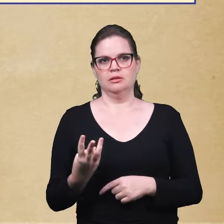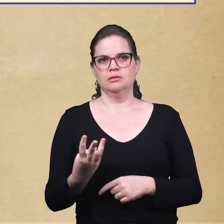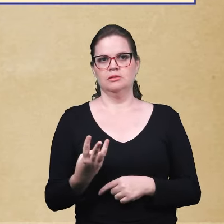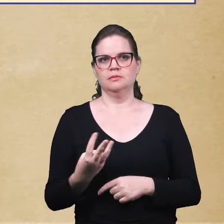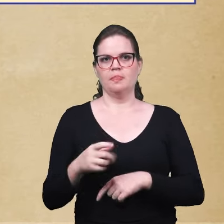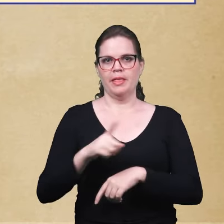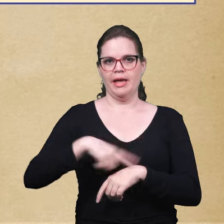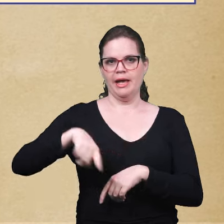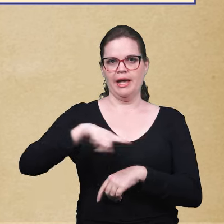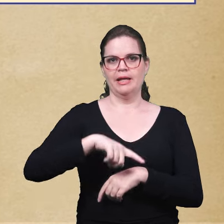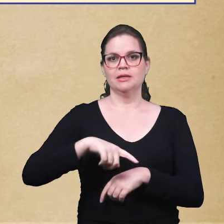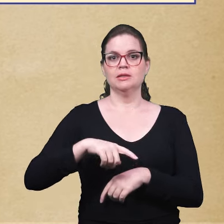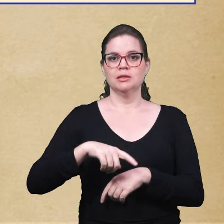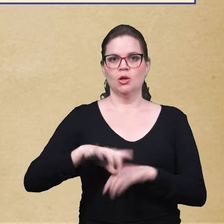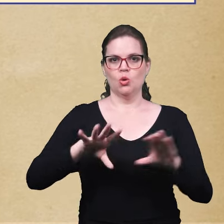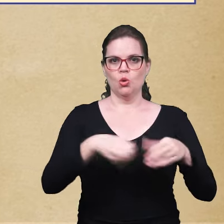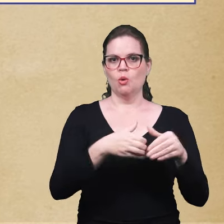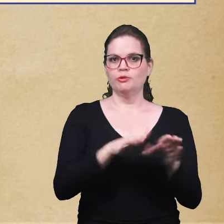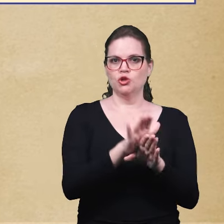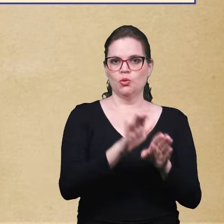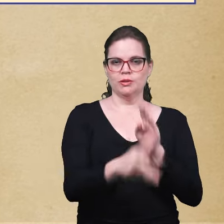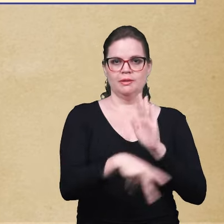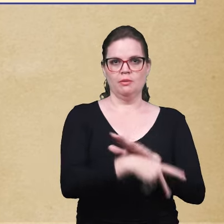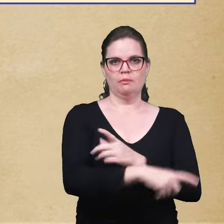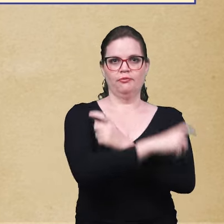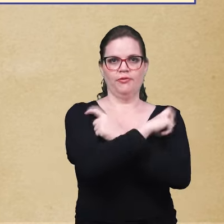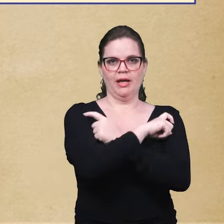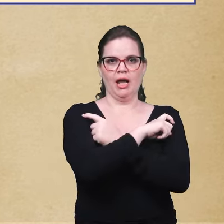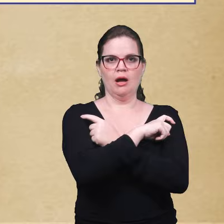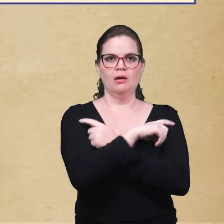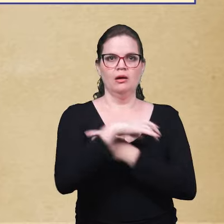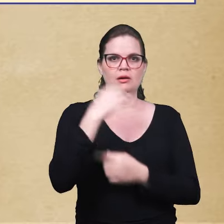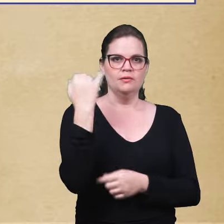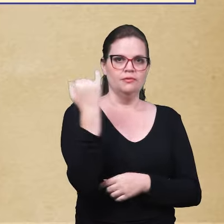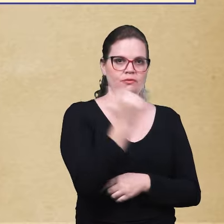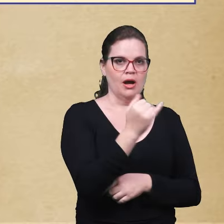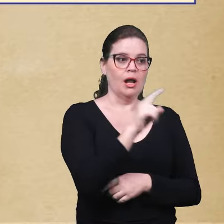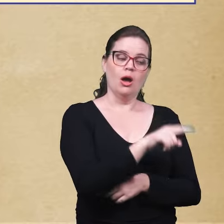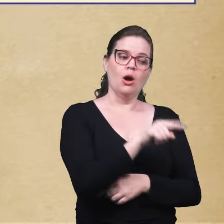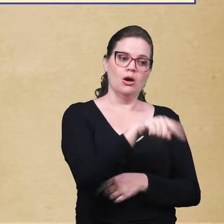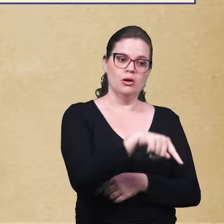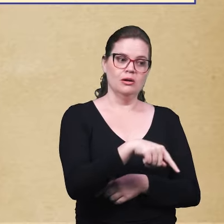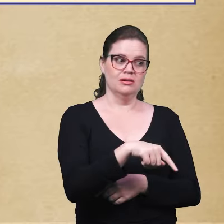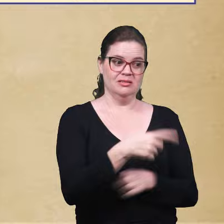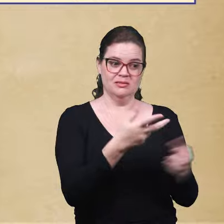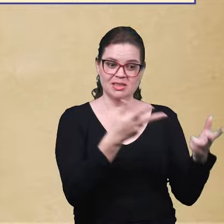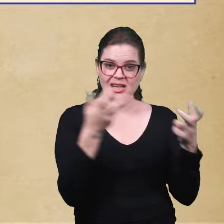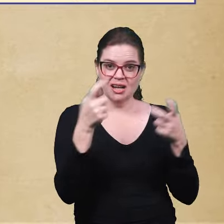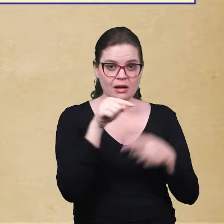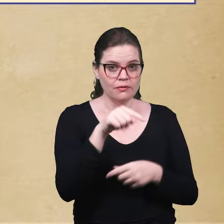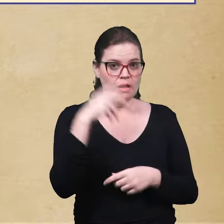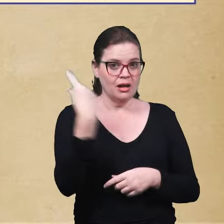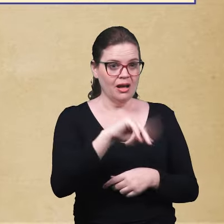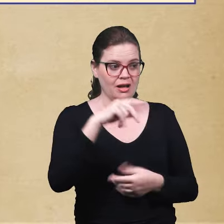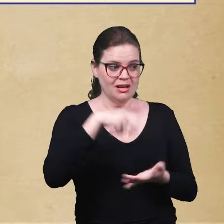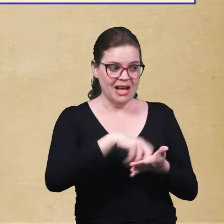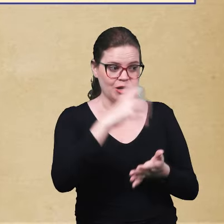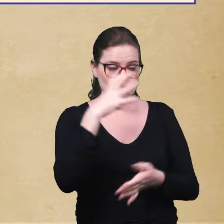Faraó, né? E eles trazem ali que o Egito estaria arruinado, né? Porque eles começam a ver ali que